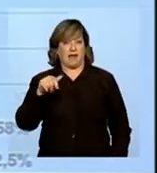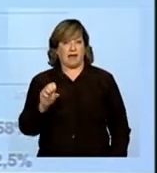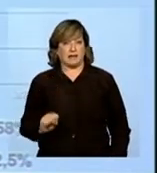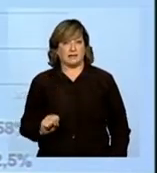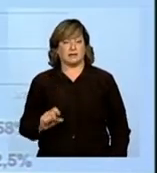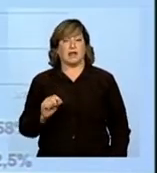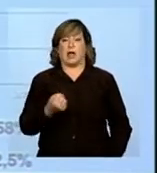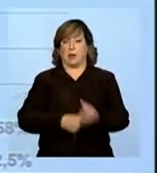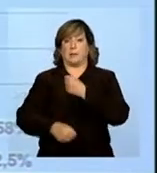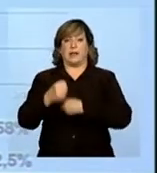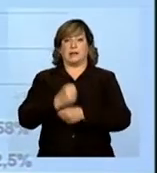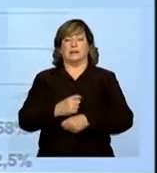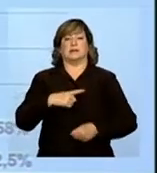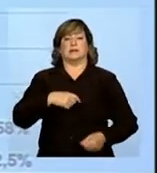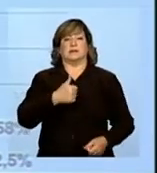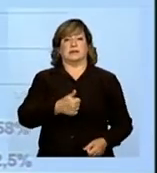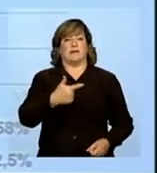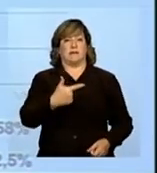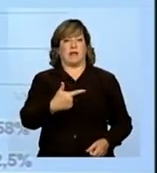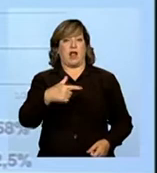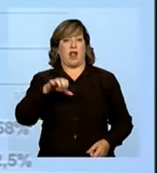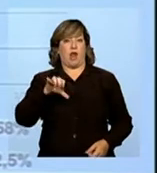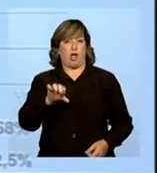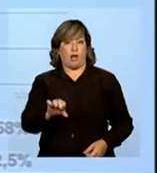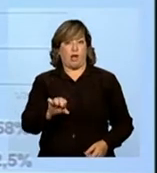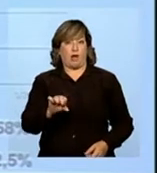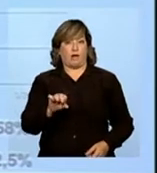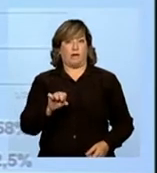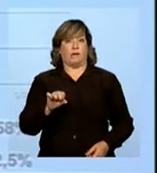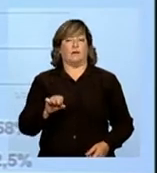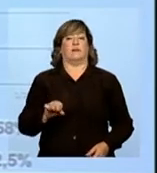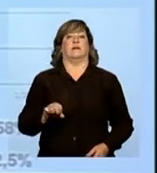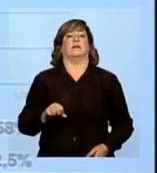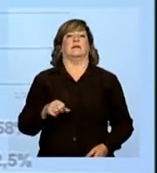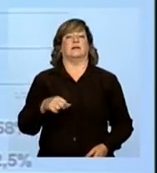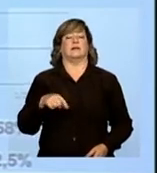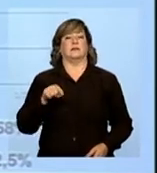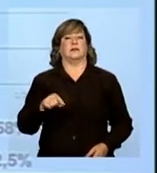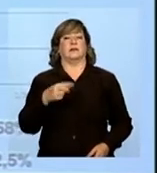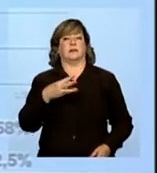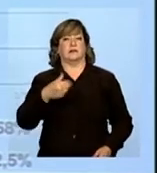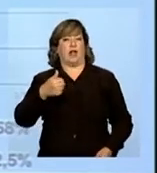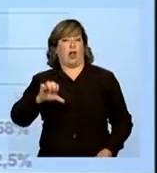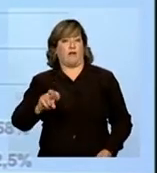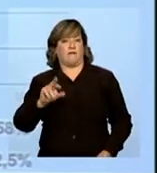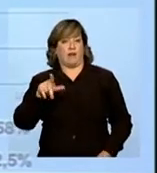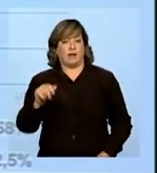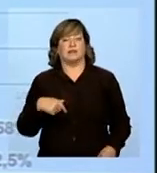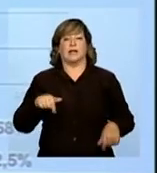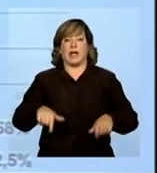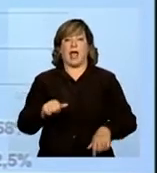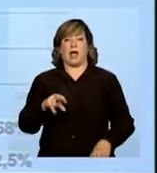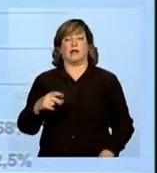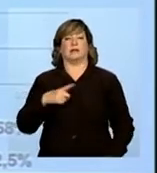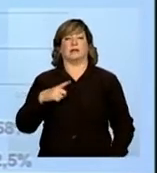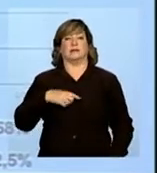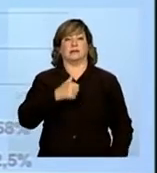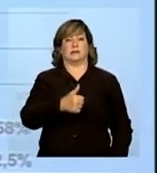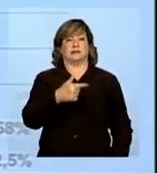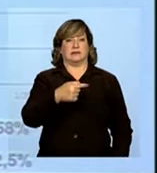o ano passado 129 319 vagas esse ano